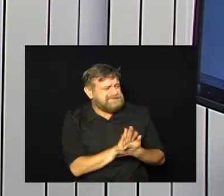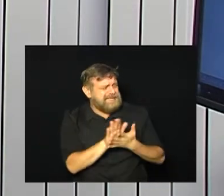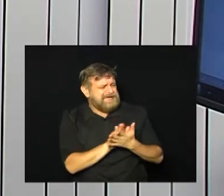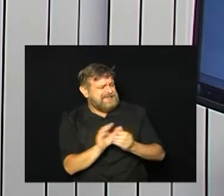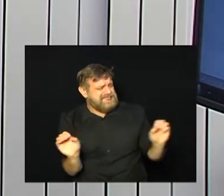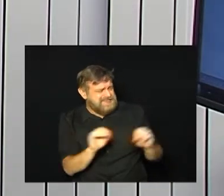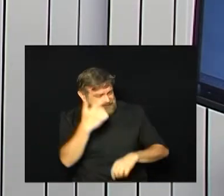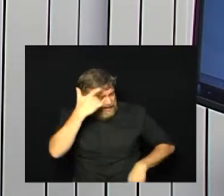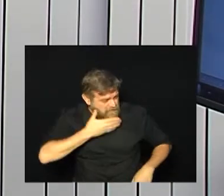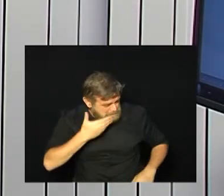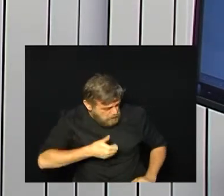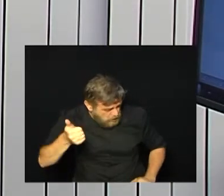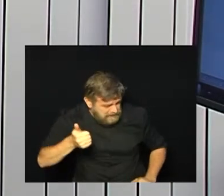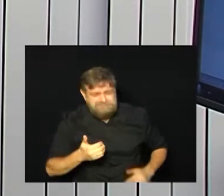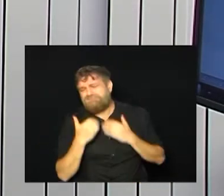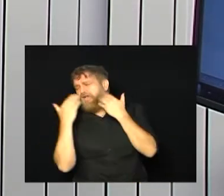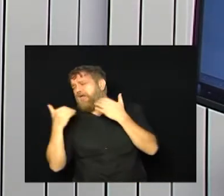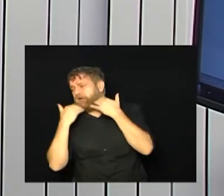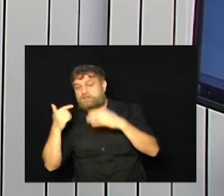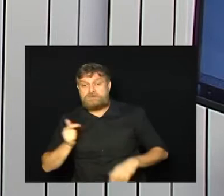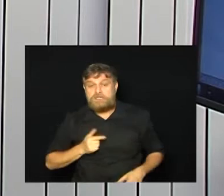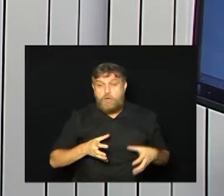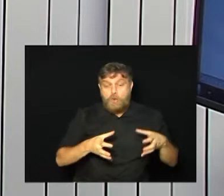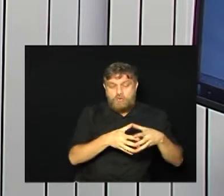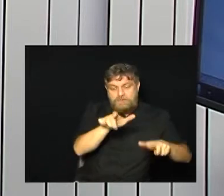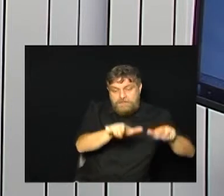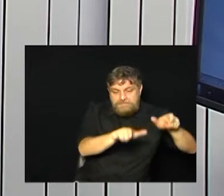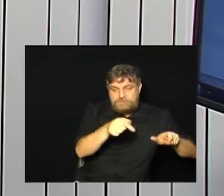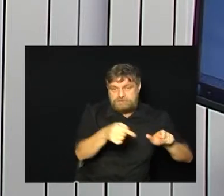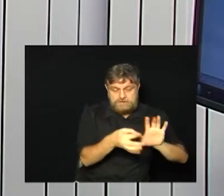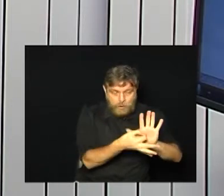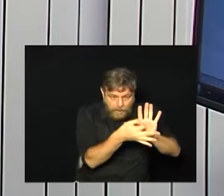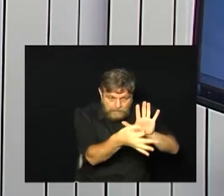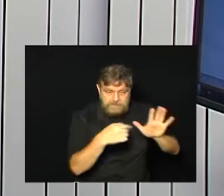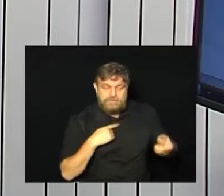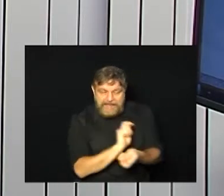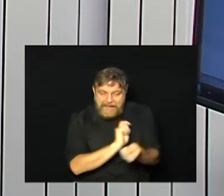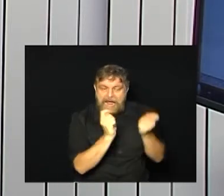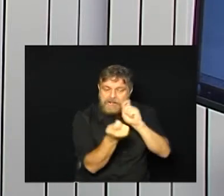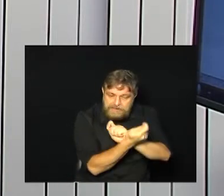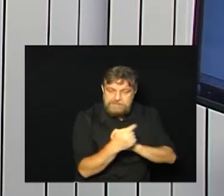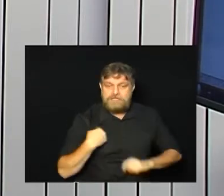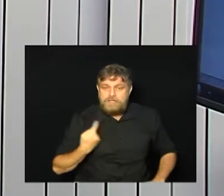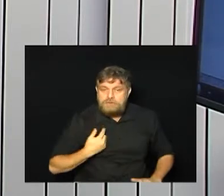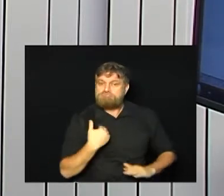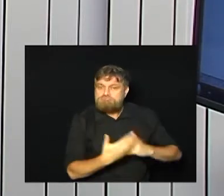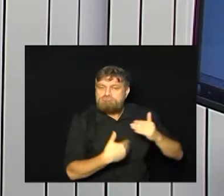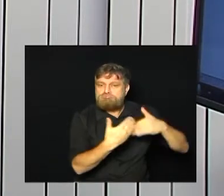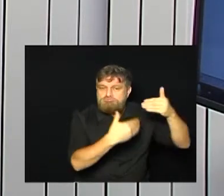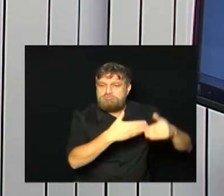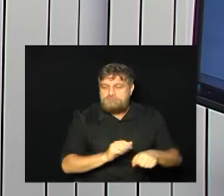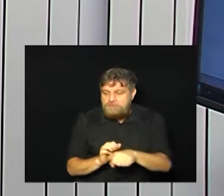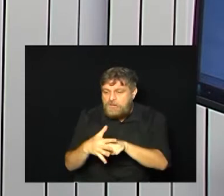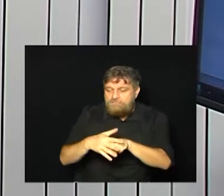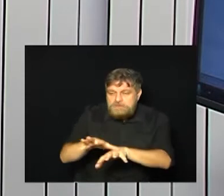da pandemia. E há uma outra parte que diz, olha, precisamos nos adaptar, precisamos crescer, tirar sim ensinamentos,